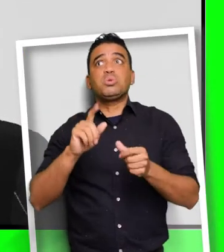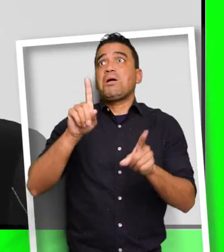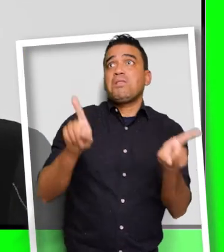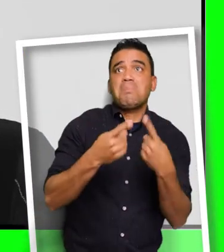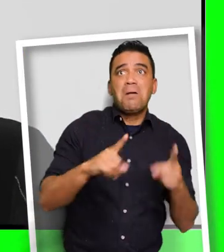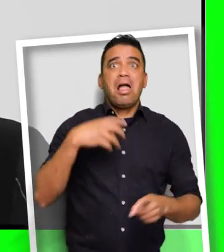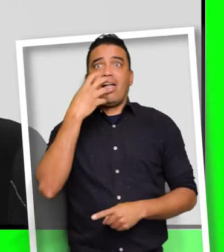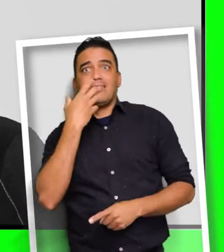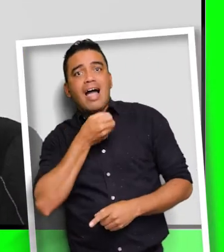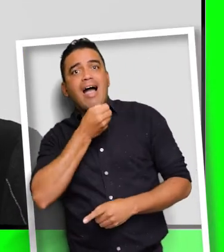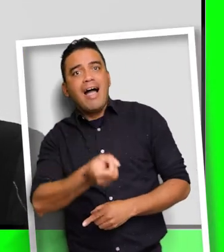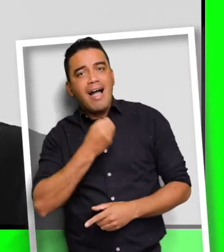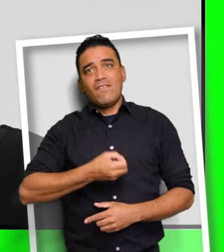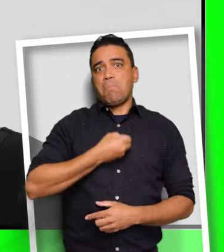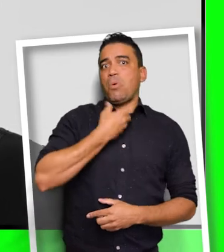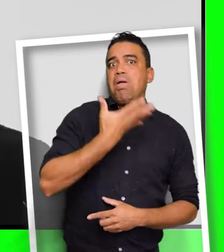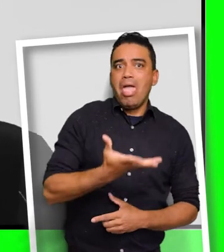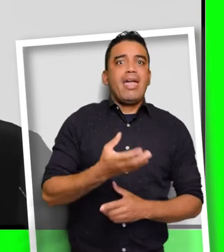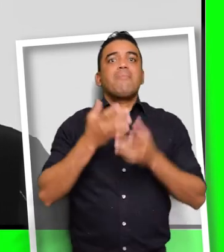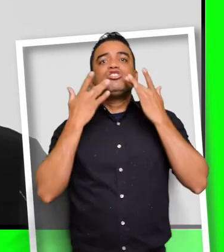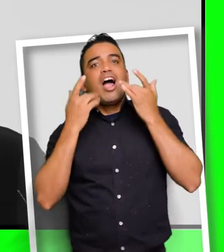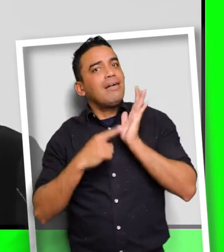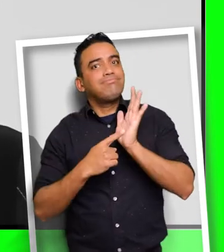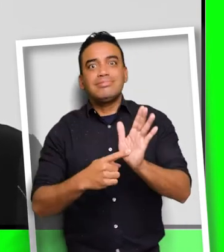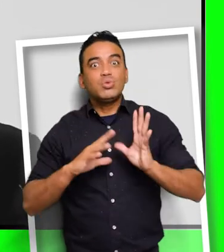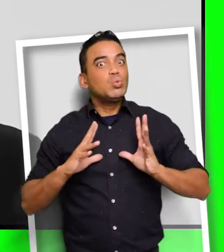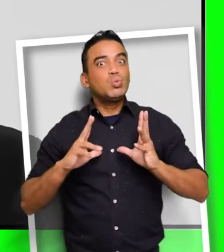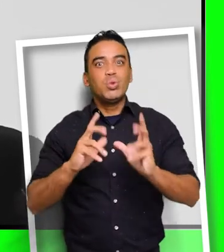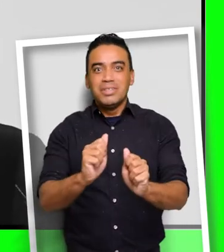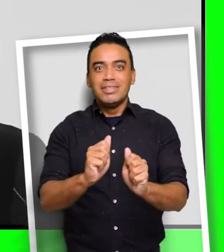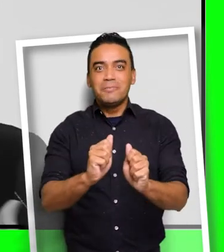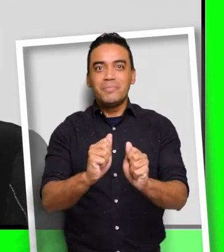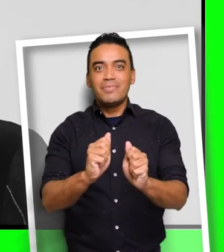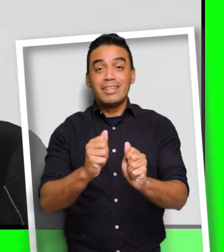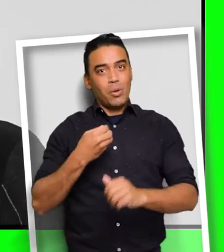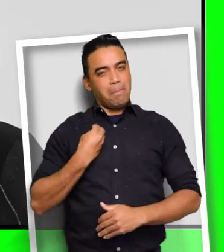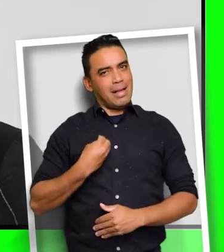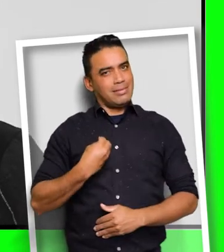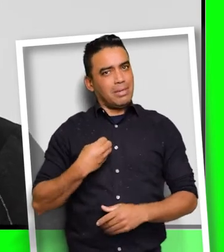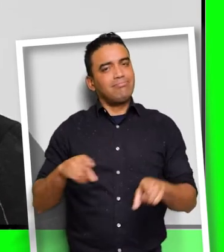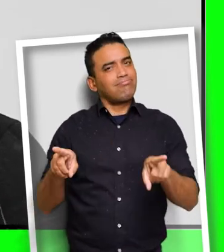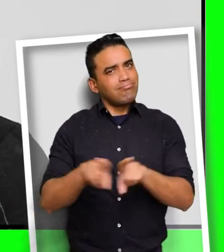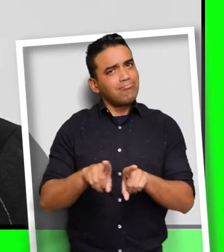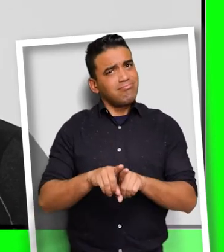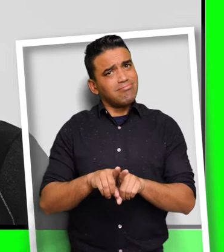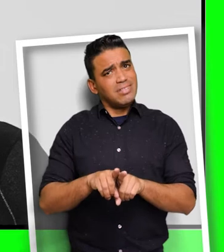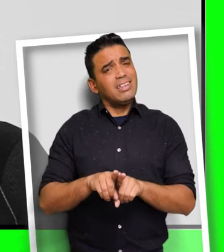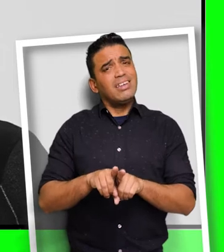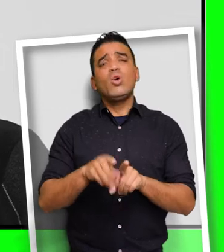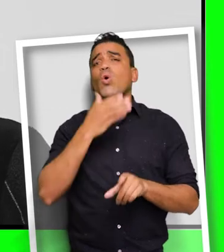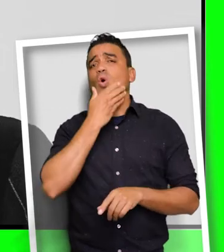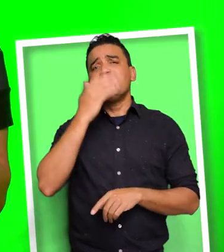cantava e a gente atuava, recitava poemas. E ali com uma participação também efetiva do